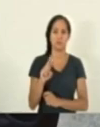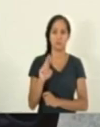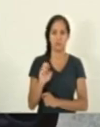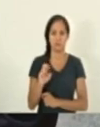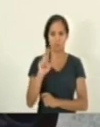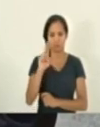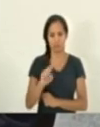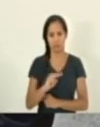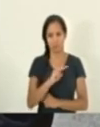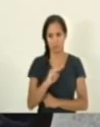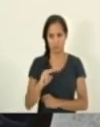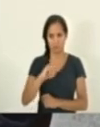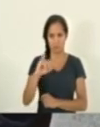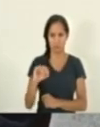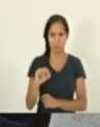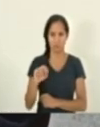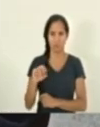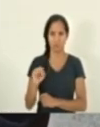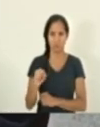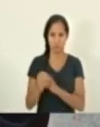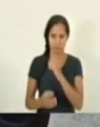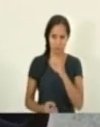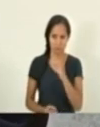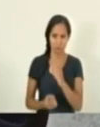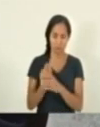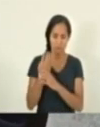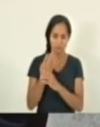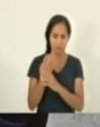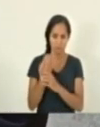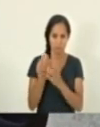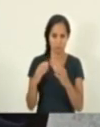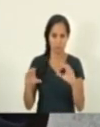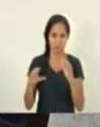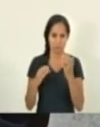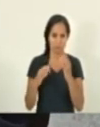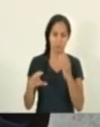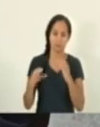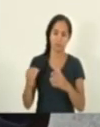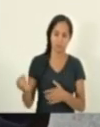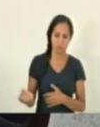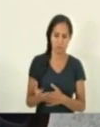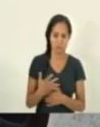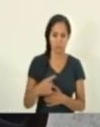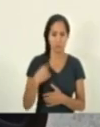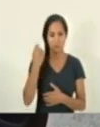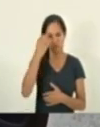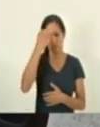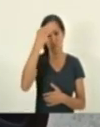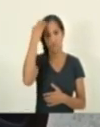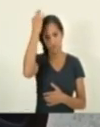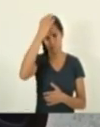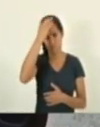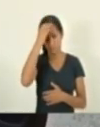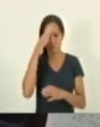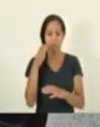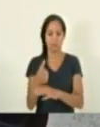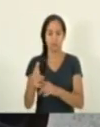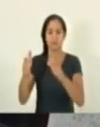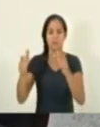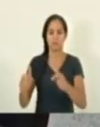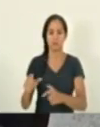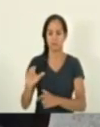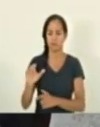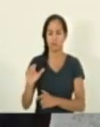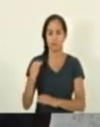fundador da comunidade Canção Nova. Nós sabemos que muitos capixabas frequentam a Canção Nova, sabe